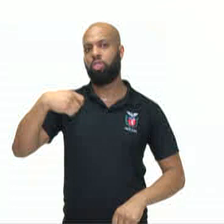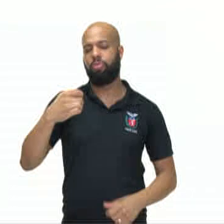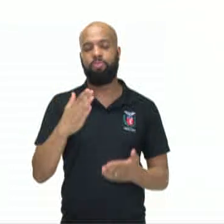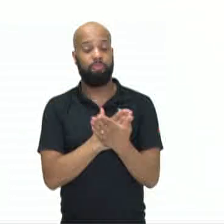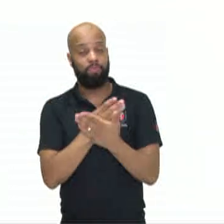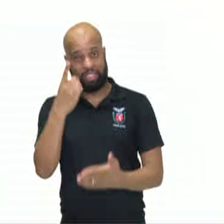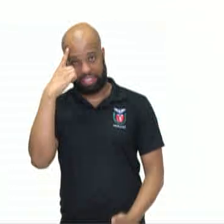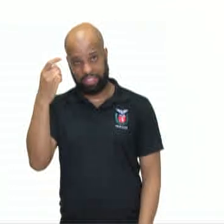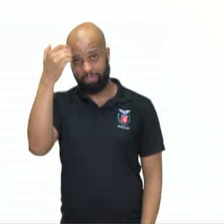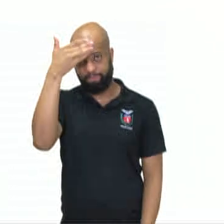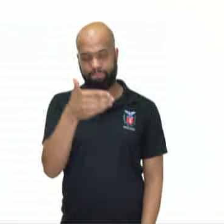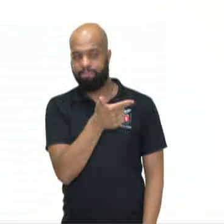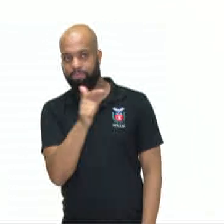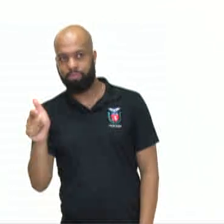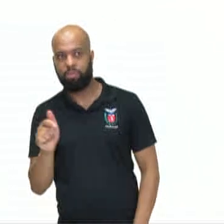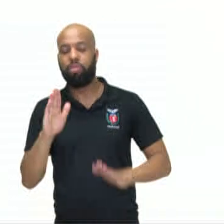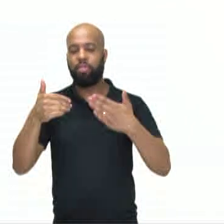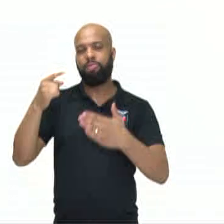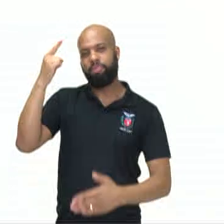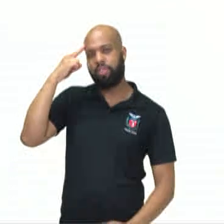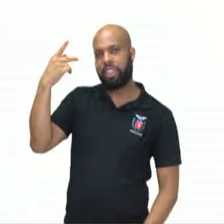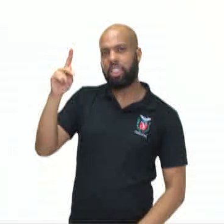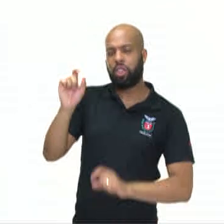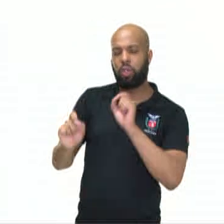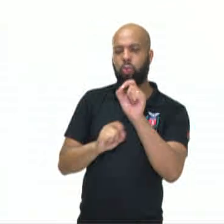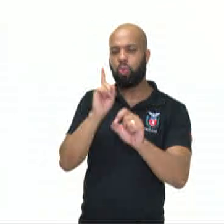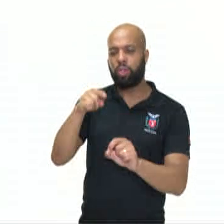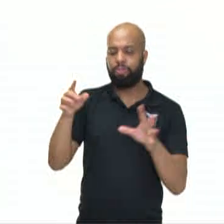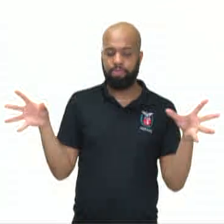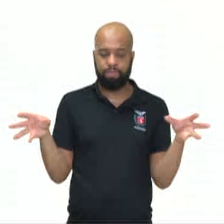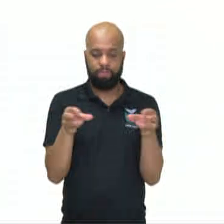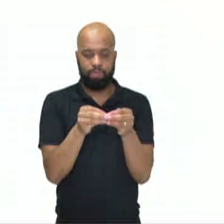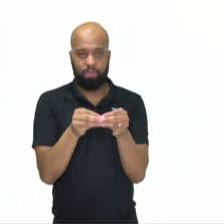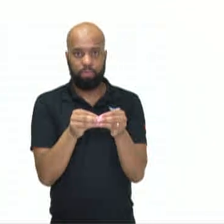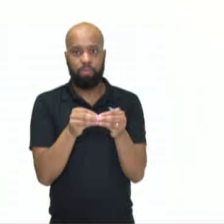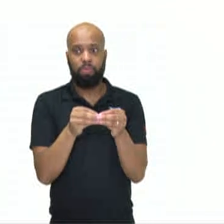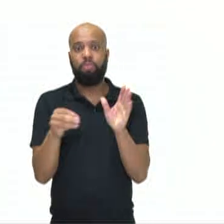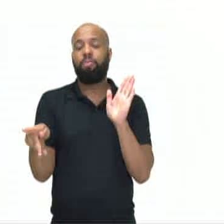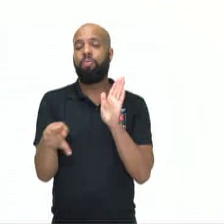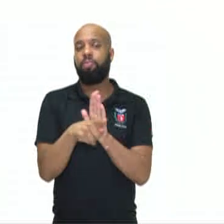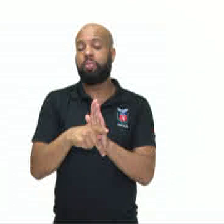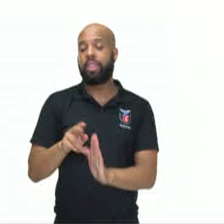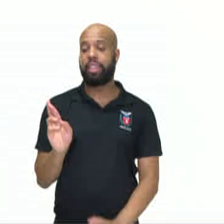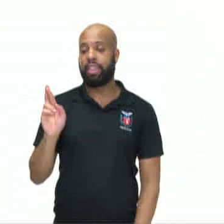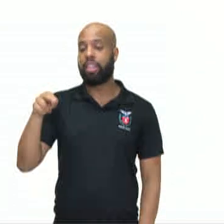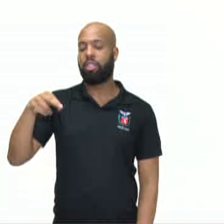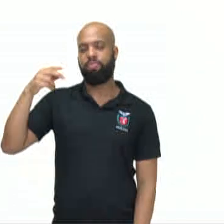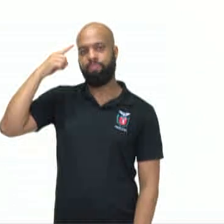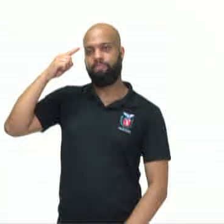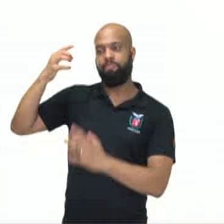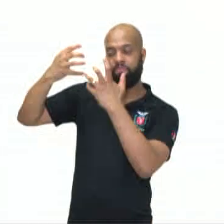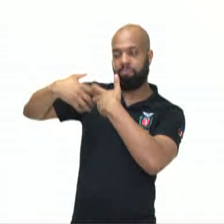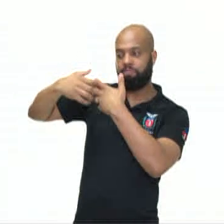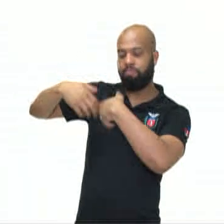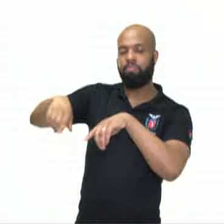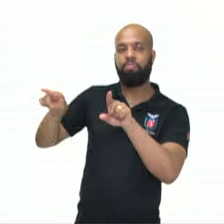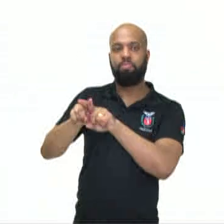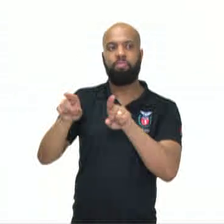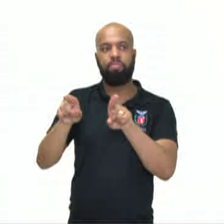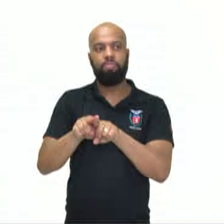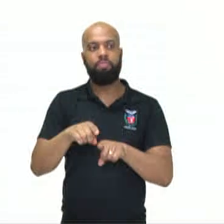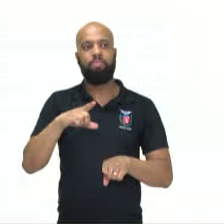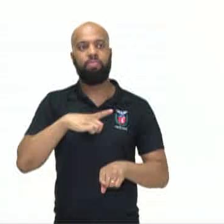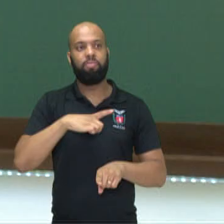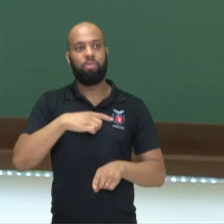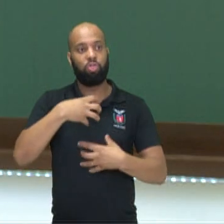uma síntese do racionalismo e do empirismo, duas formas aí de se conceber o mundo